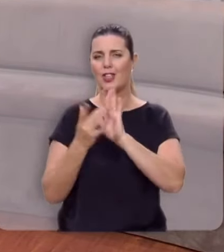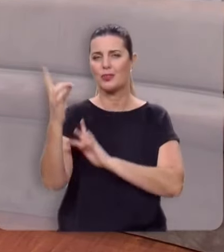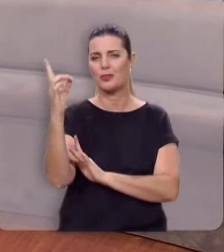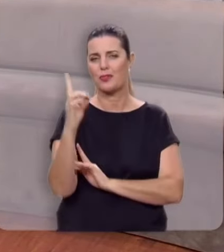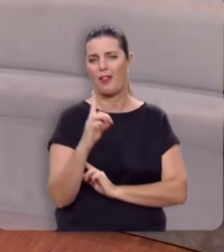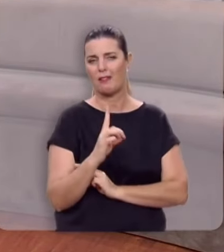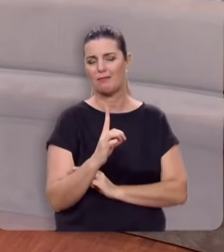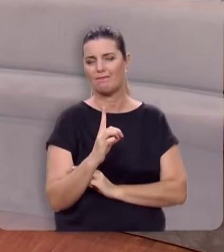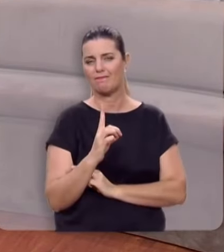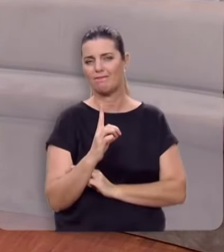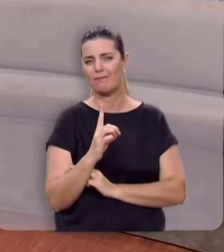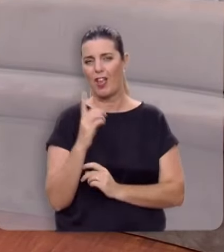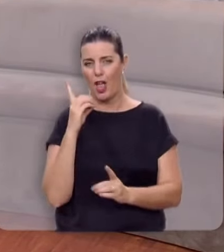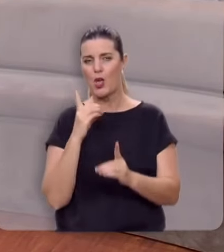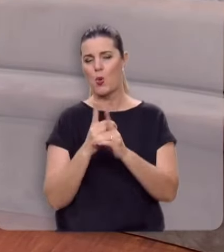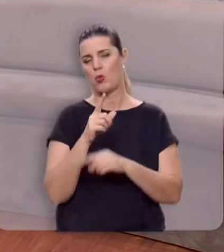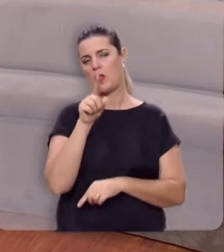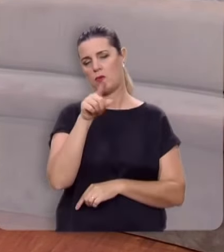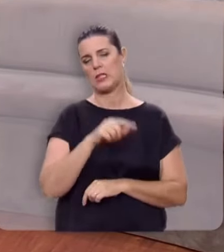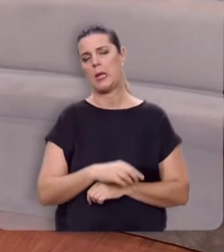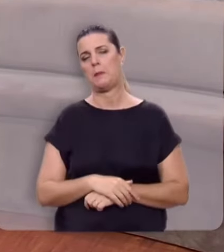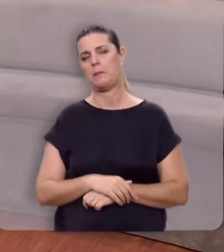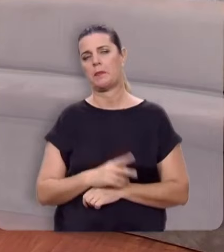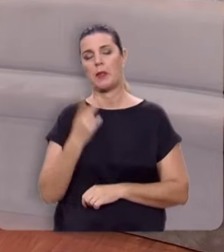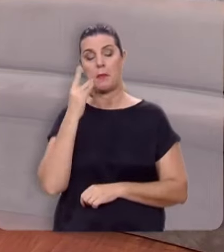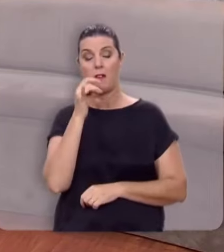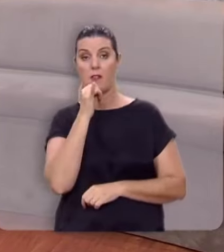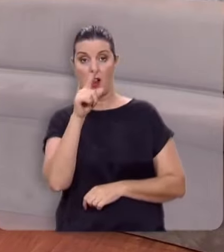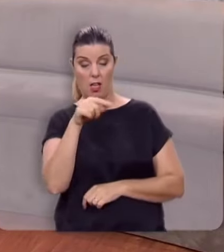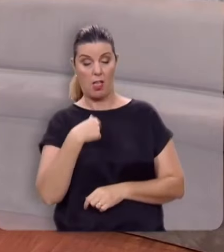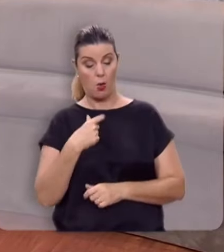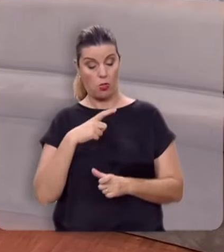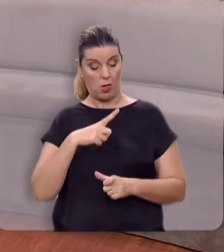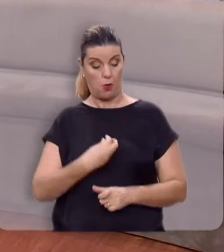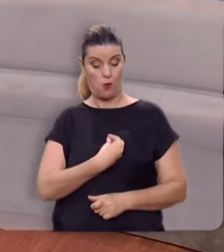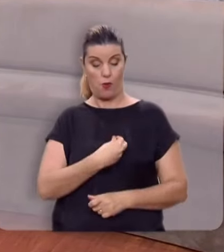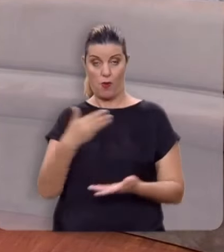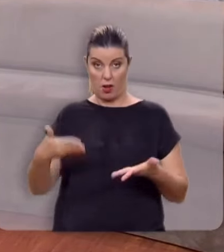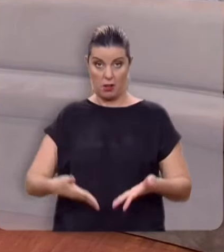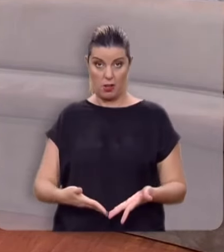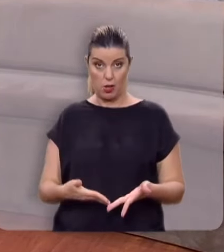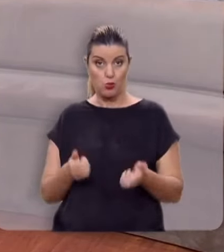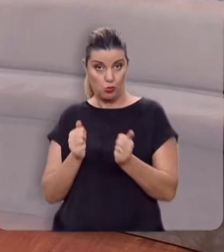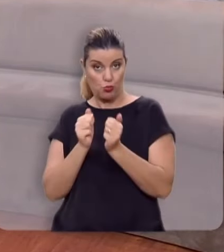vem ao seu encontro para dizer o seguinte: eu estou aqui.